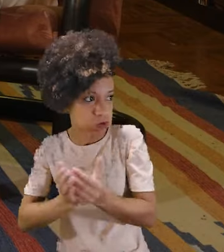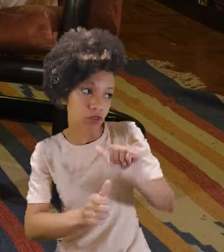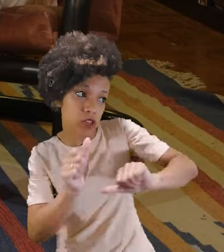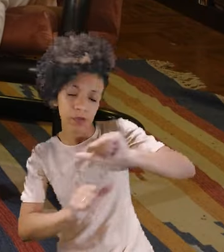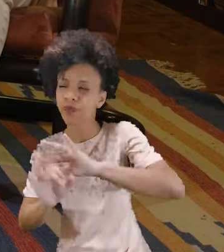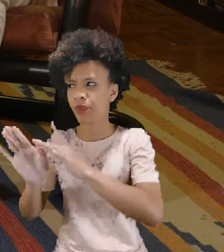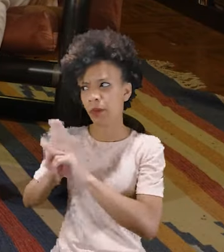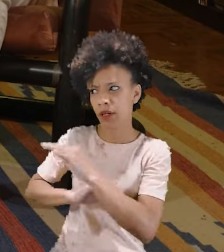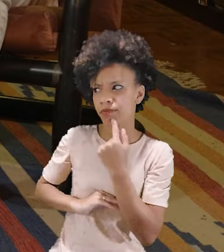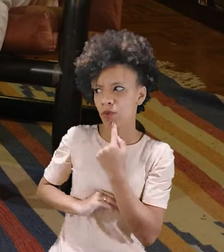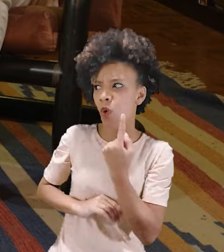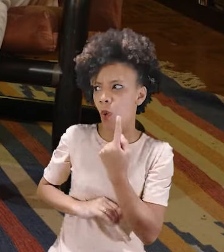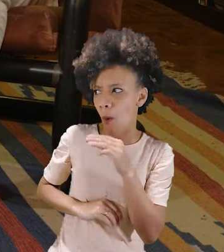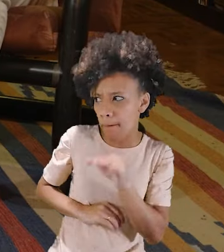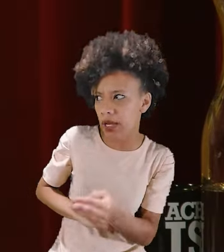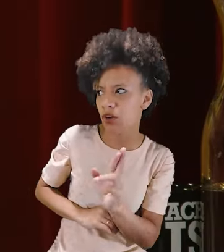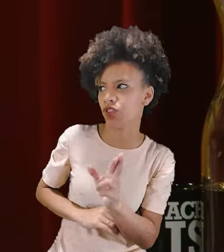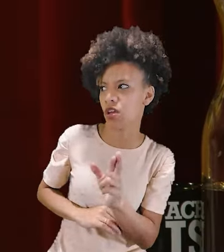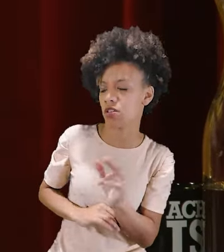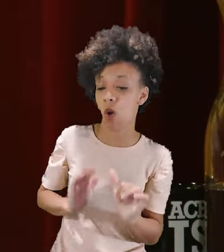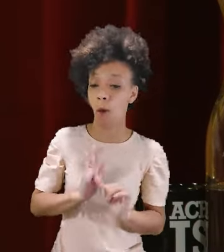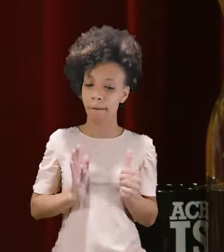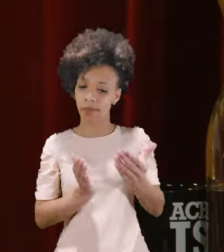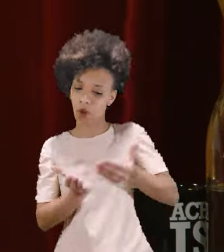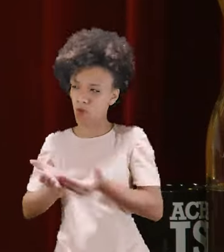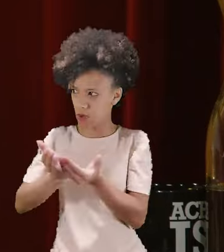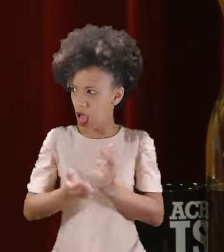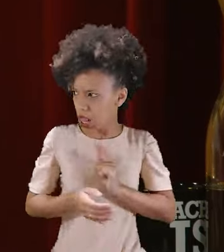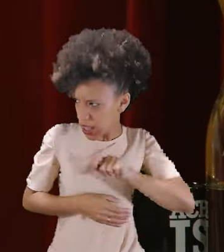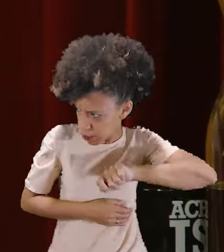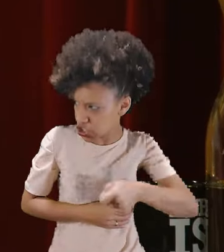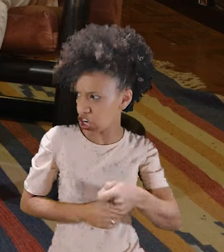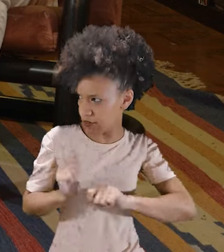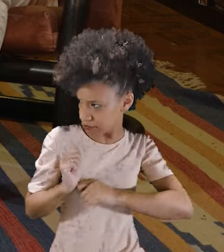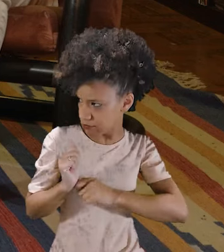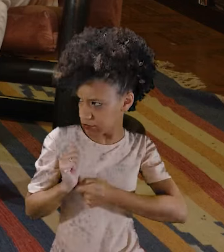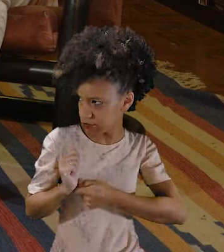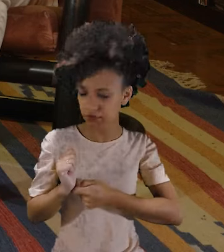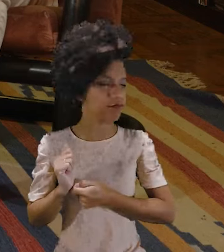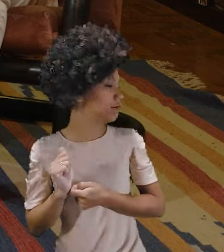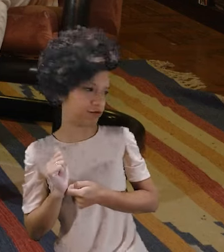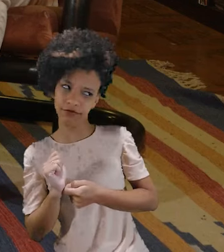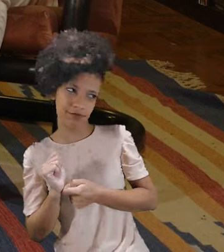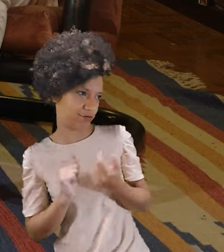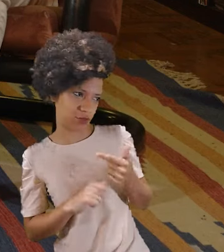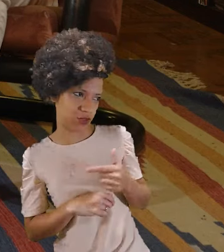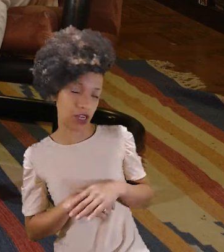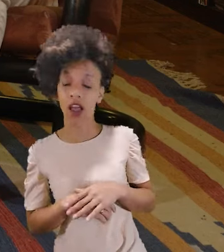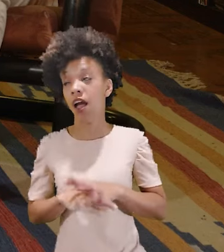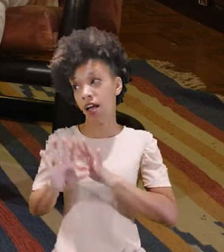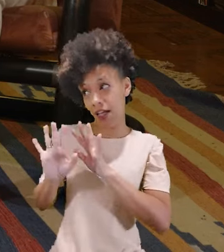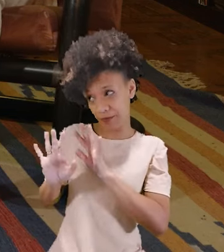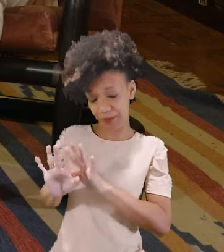agora vou fazer a pergunta que vai um milhão de reais o primeiro que pega o navio ele tem uma chave não nascer não tem uma chave que